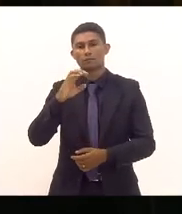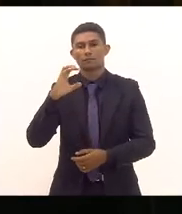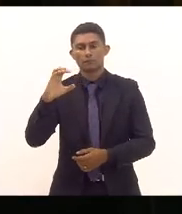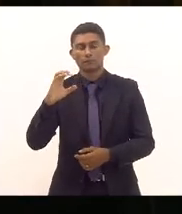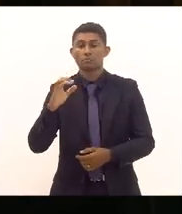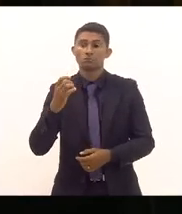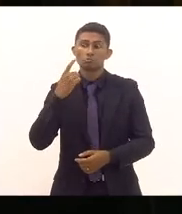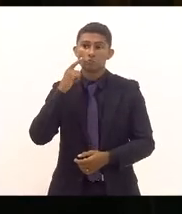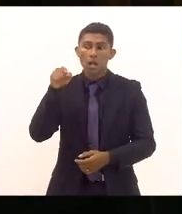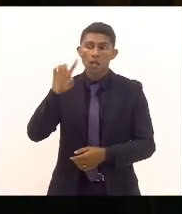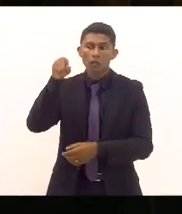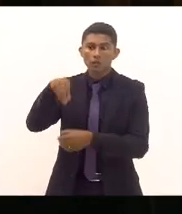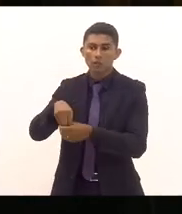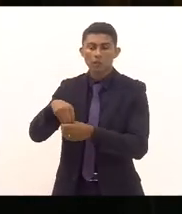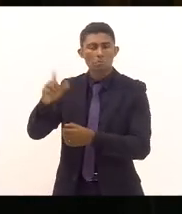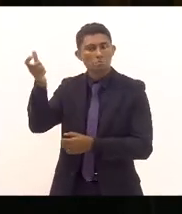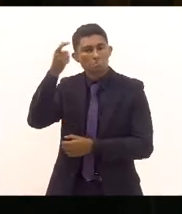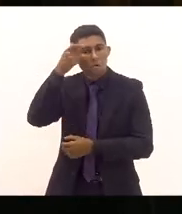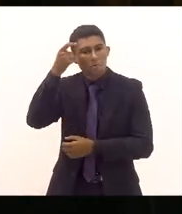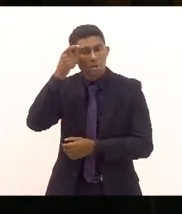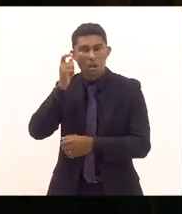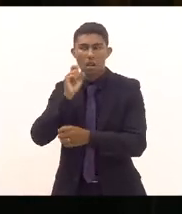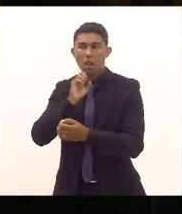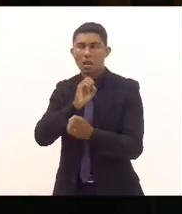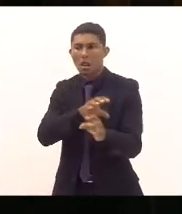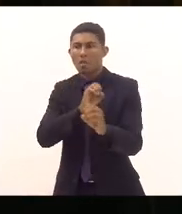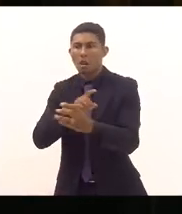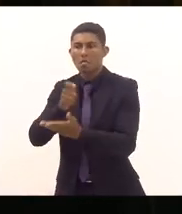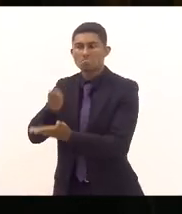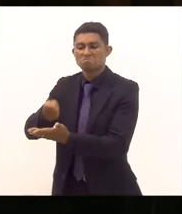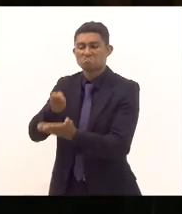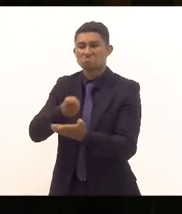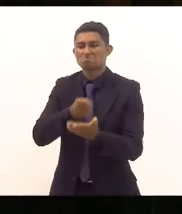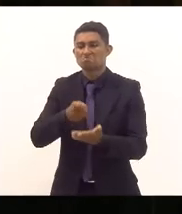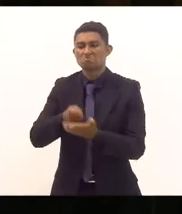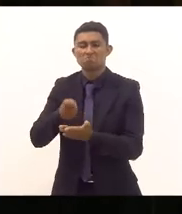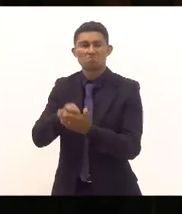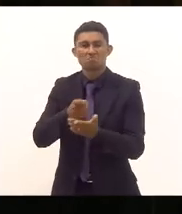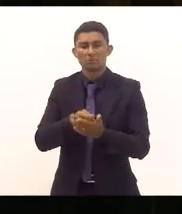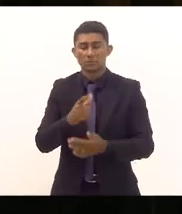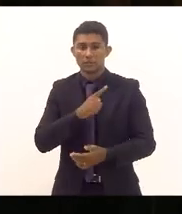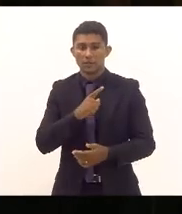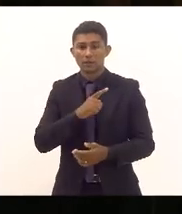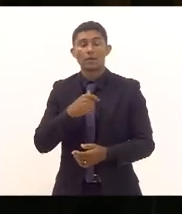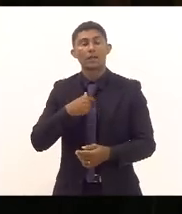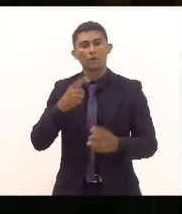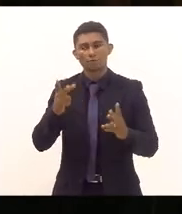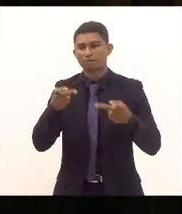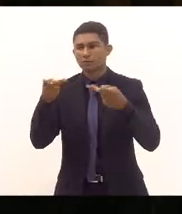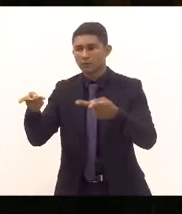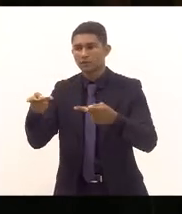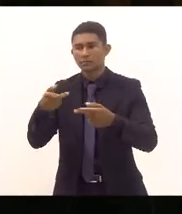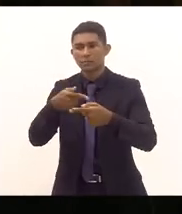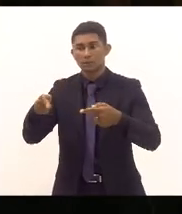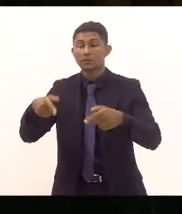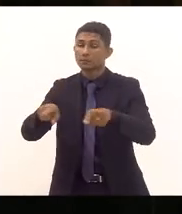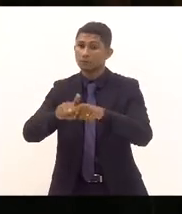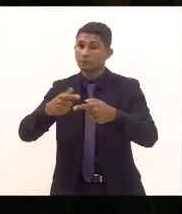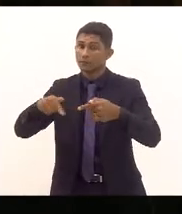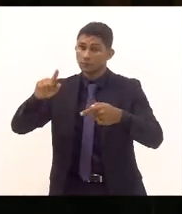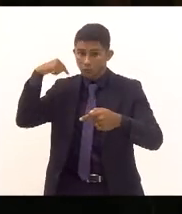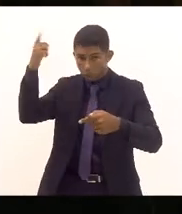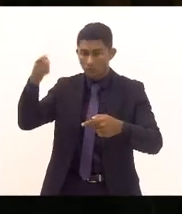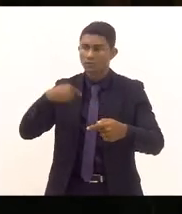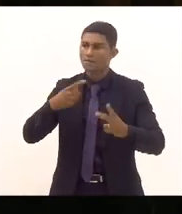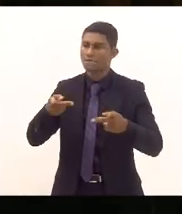vista da profunda doutrinação ideológica que está acontecendo lá eu estou dirigente estive lá nesta semana estarei na semana